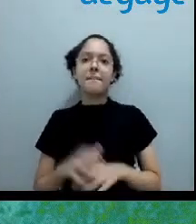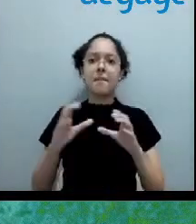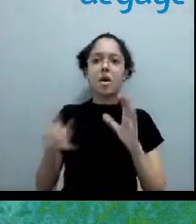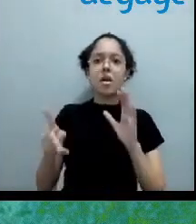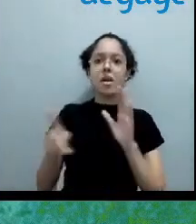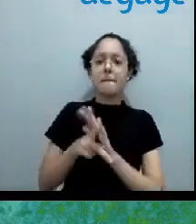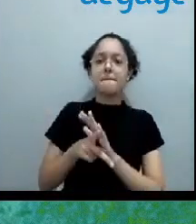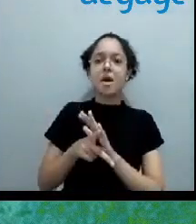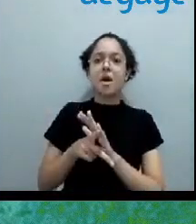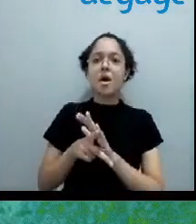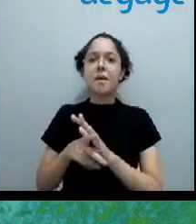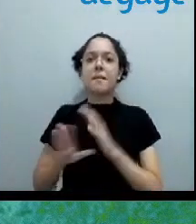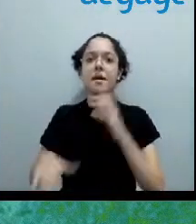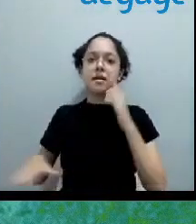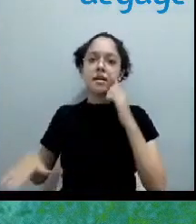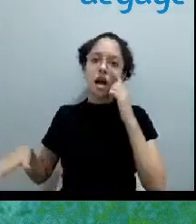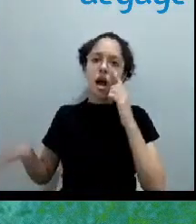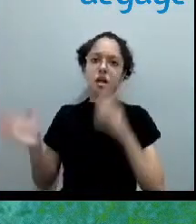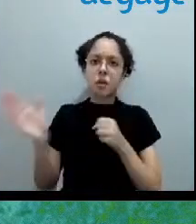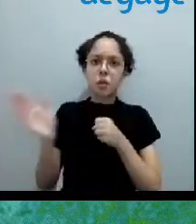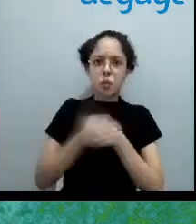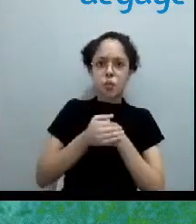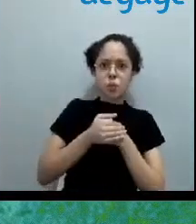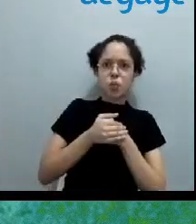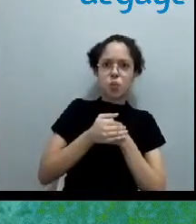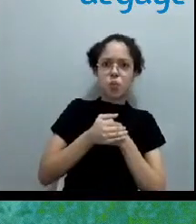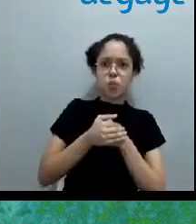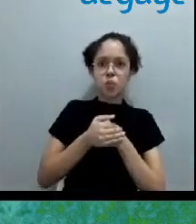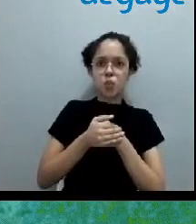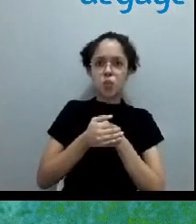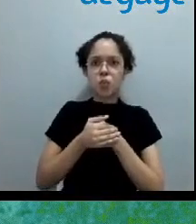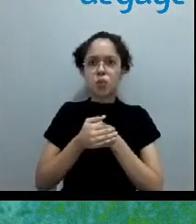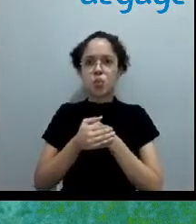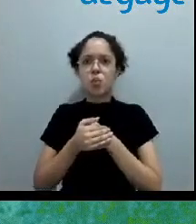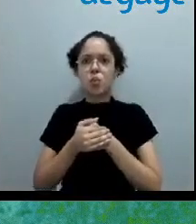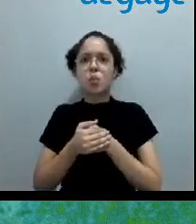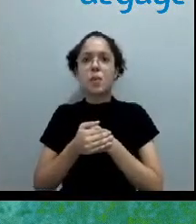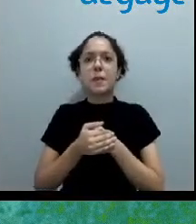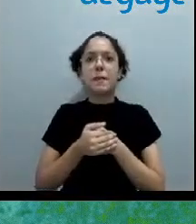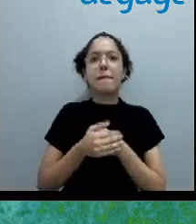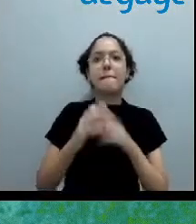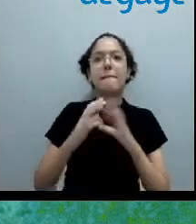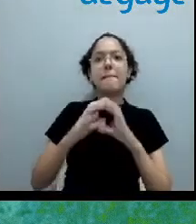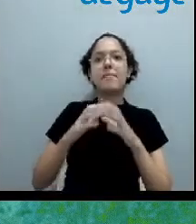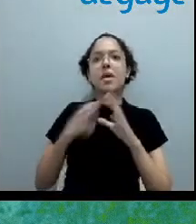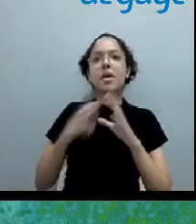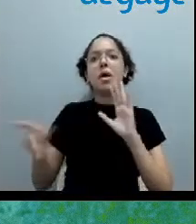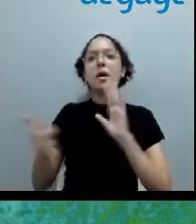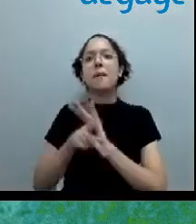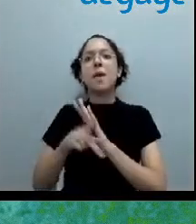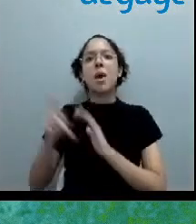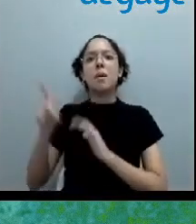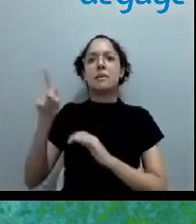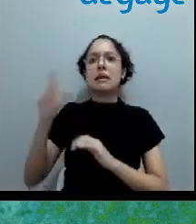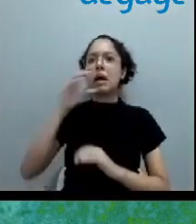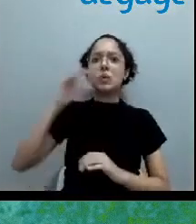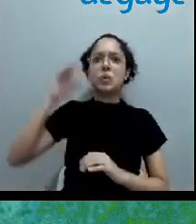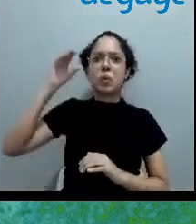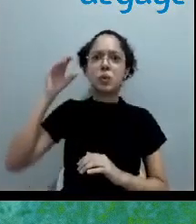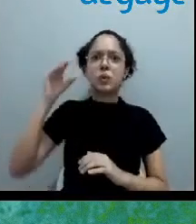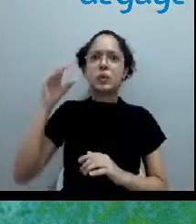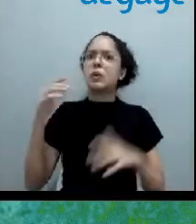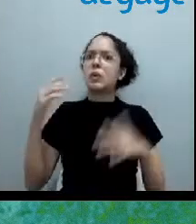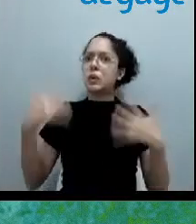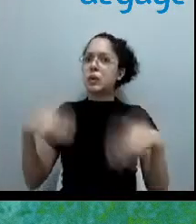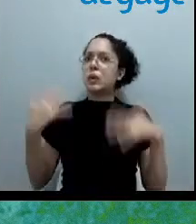na minha mão, mas se pego a do marmanjo, eu arranjo confusão. Pego a bola da criança, escondo